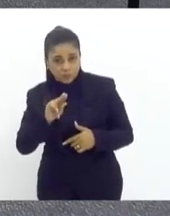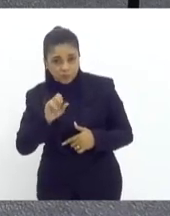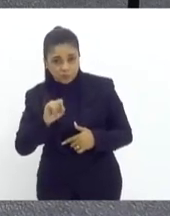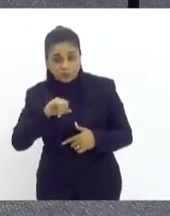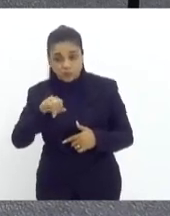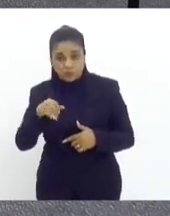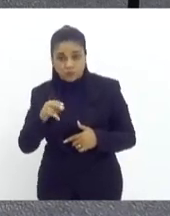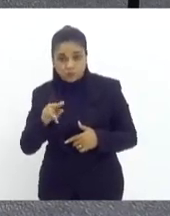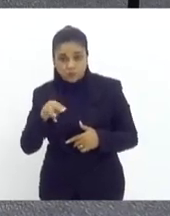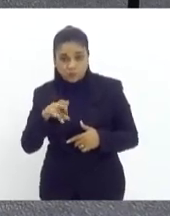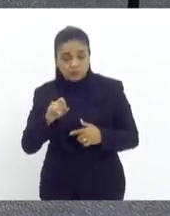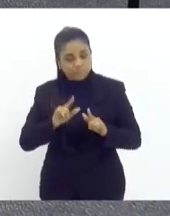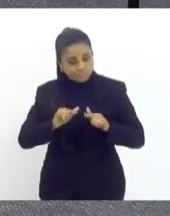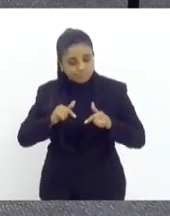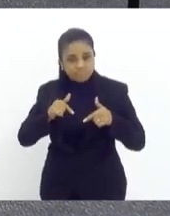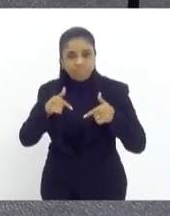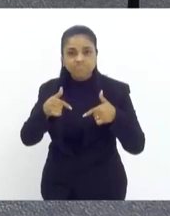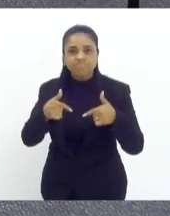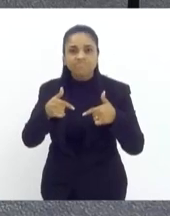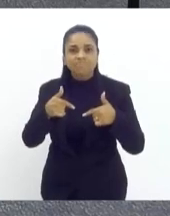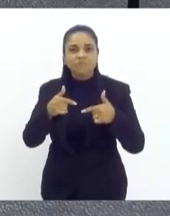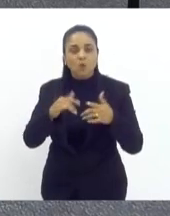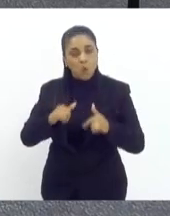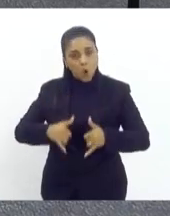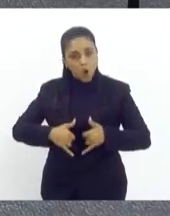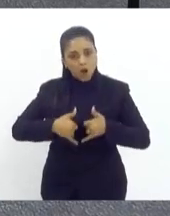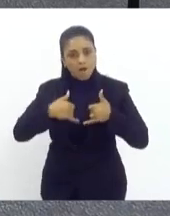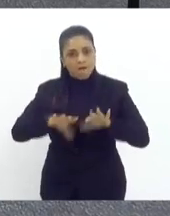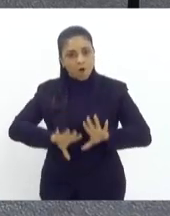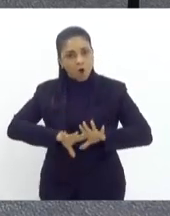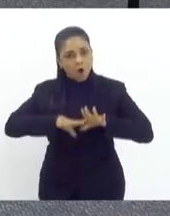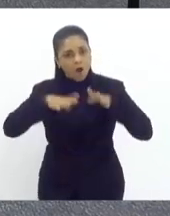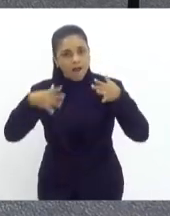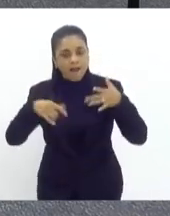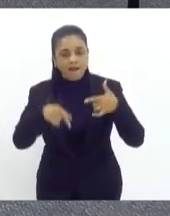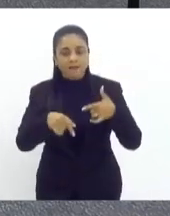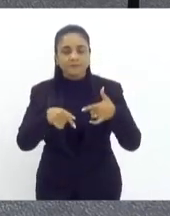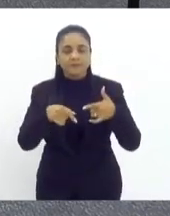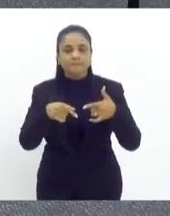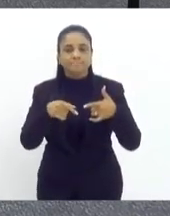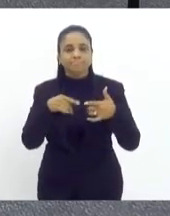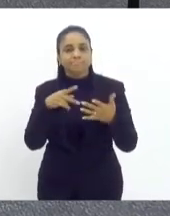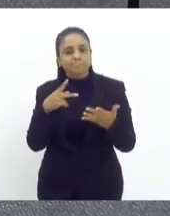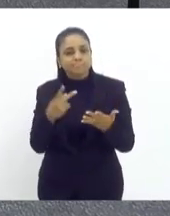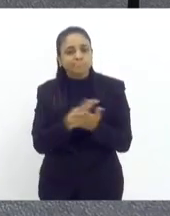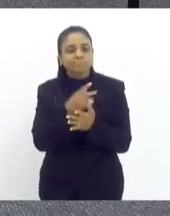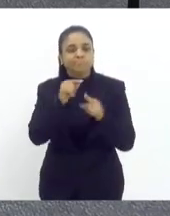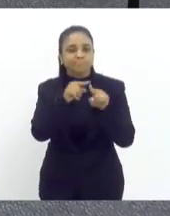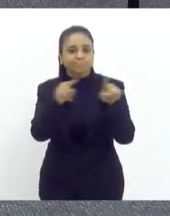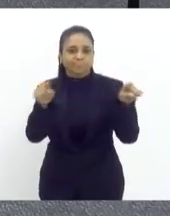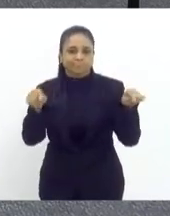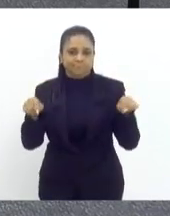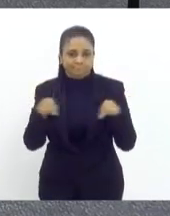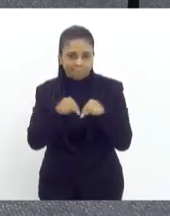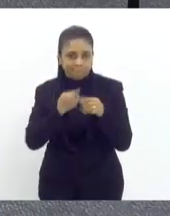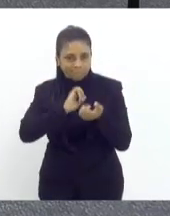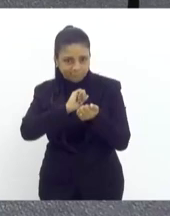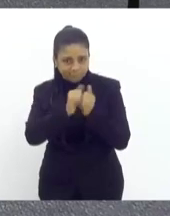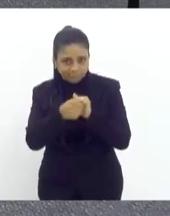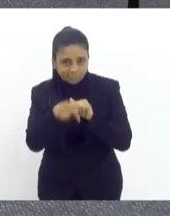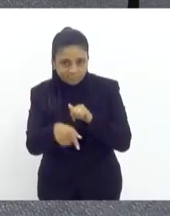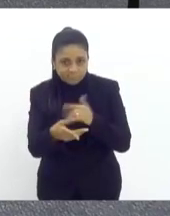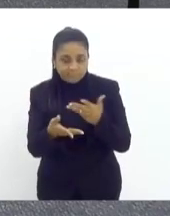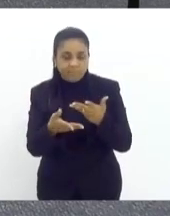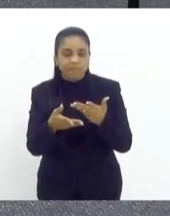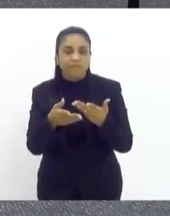altivez com muita coragem o que tá acontecendo com ele nos Gramados espanhóis a gente sabe que o futebol